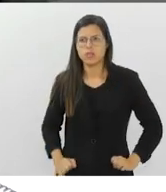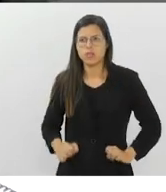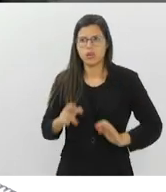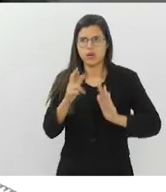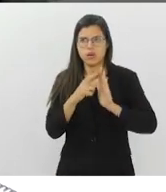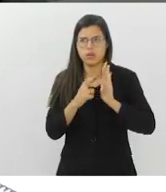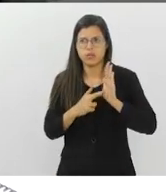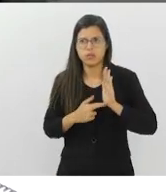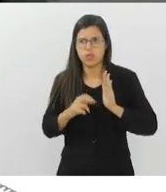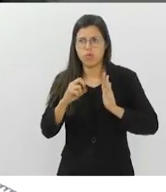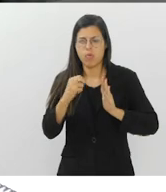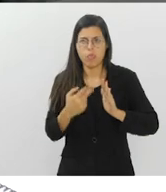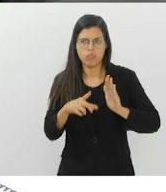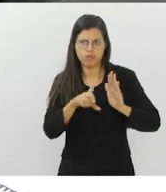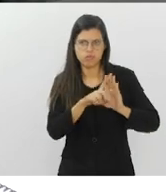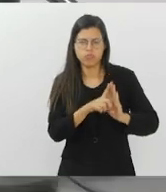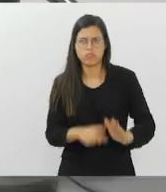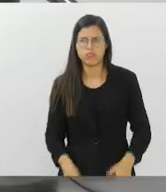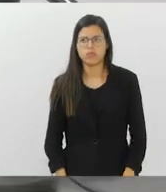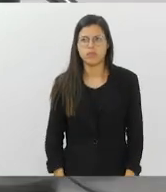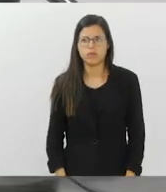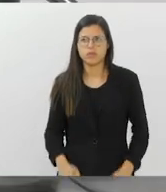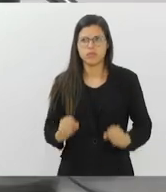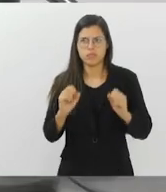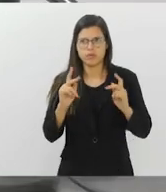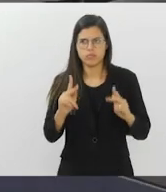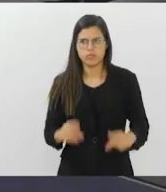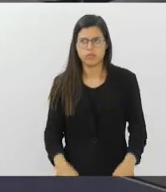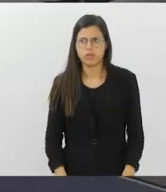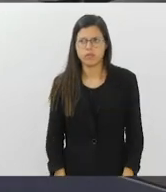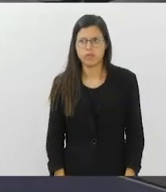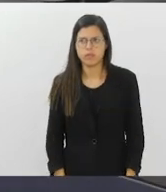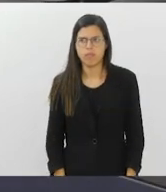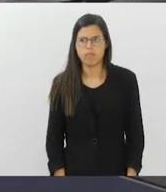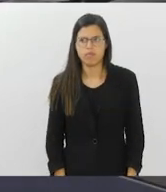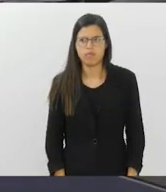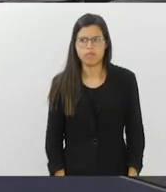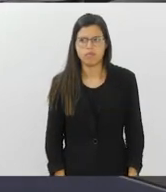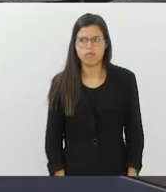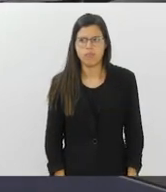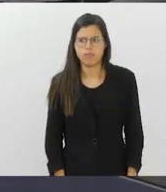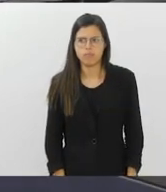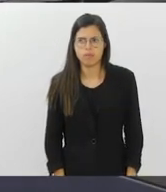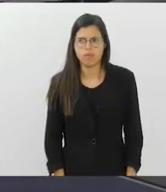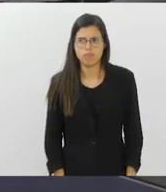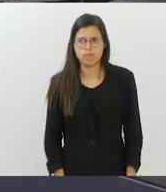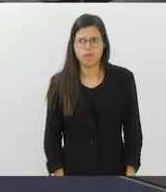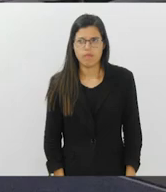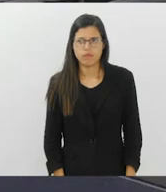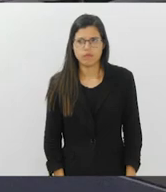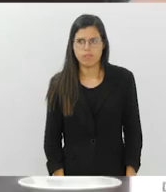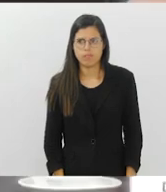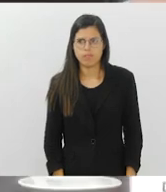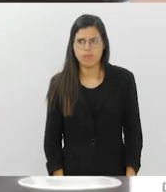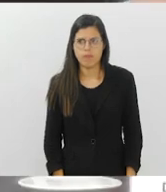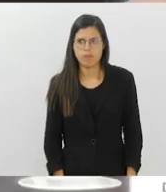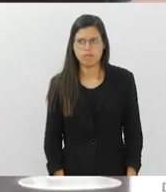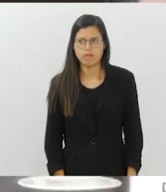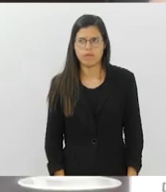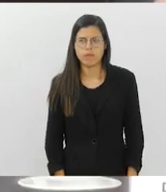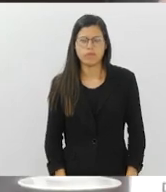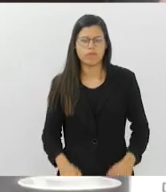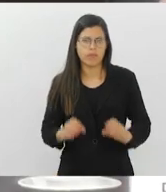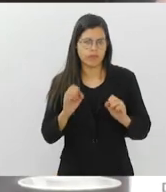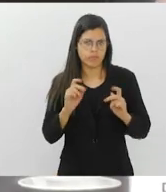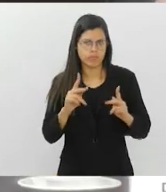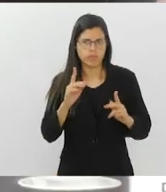regulatórias ou legais. Ok, obrigada. Doutora Vera, eu gostaria só de dizer que eu estou em mãos